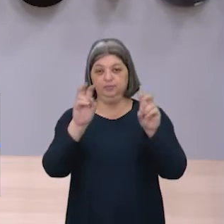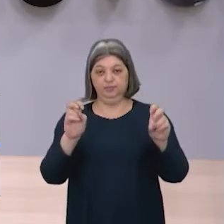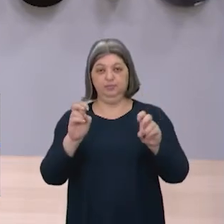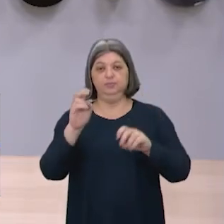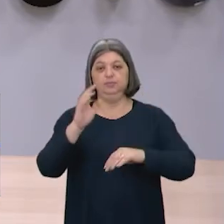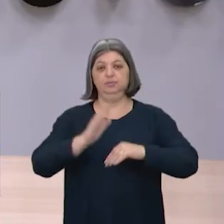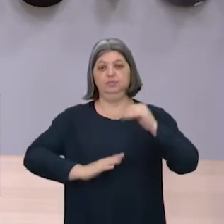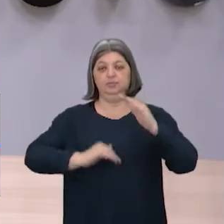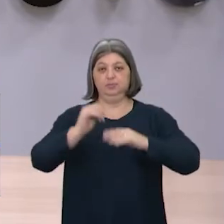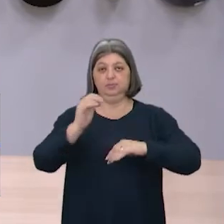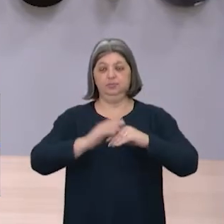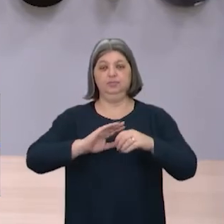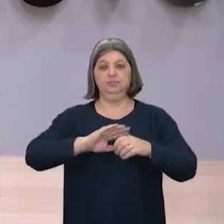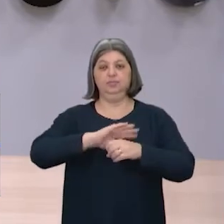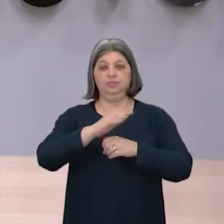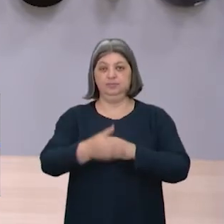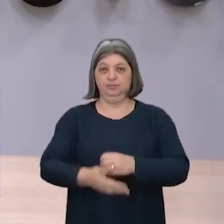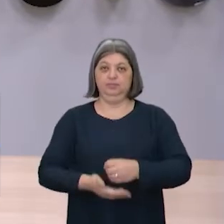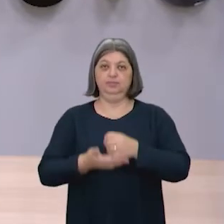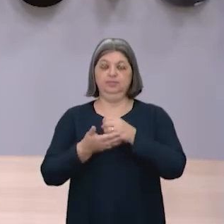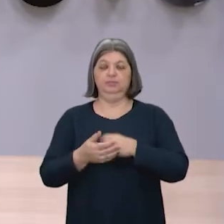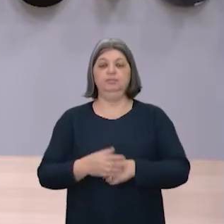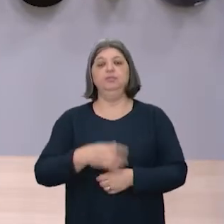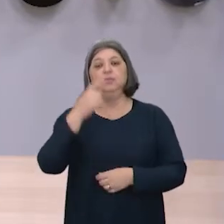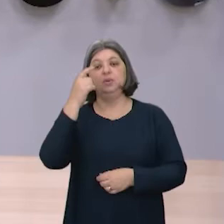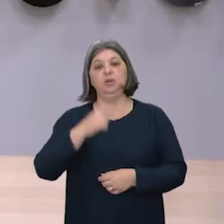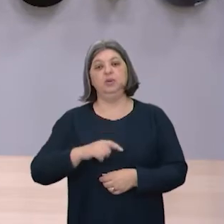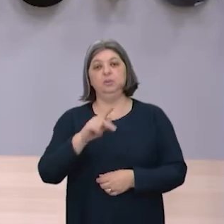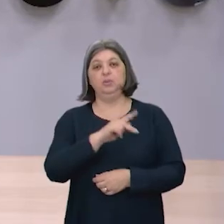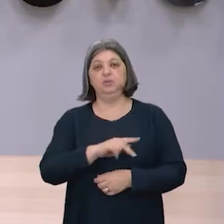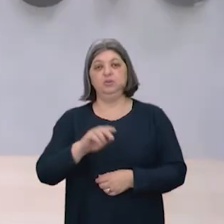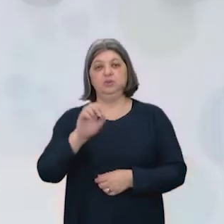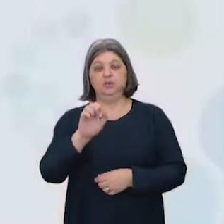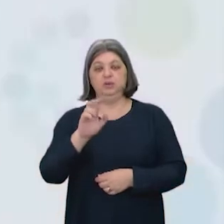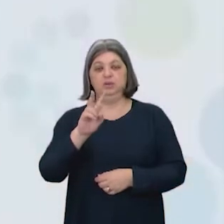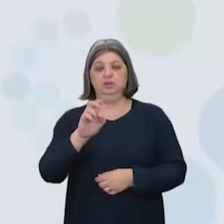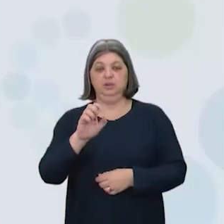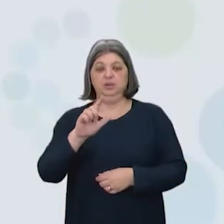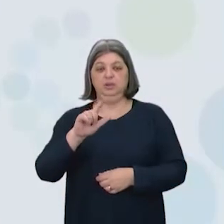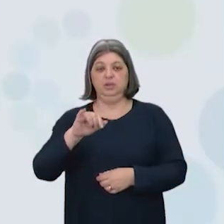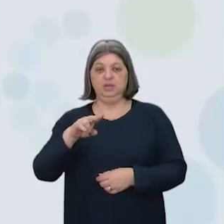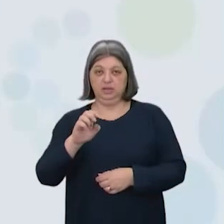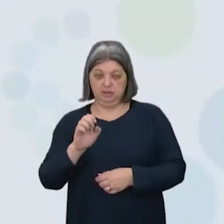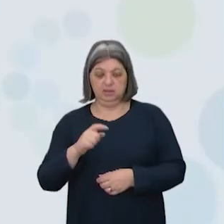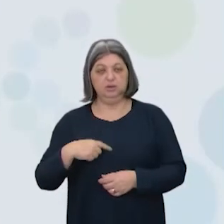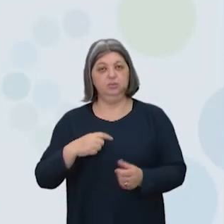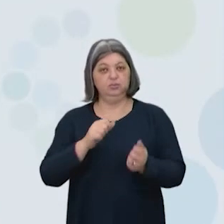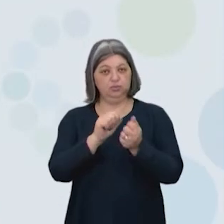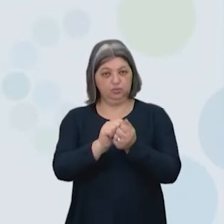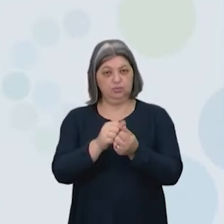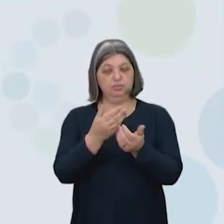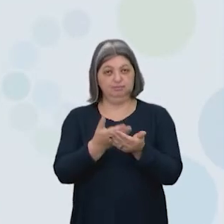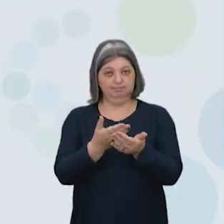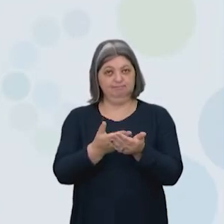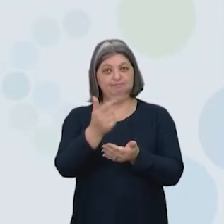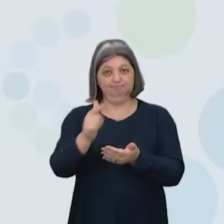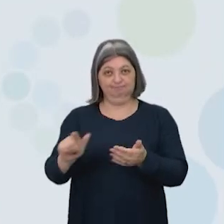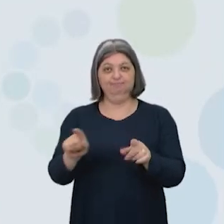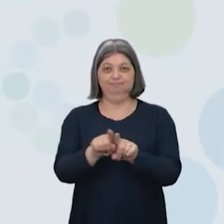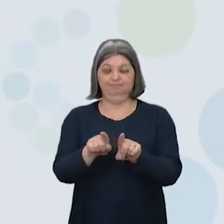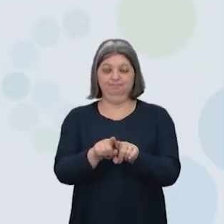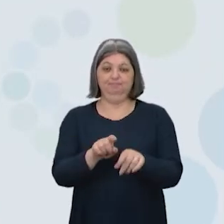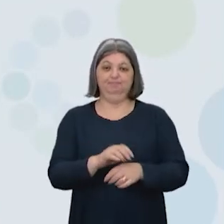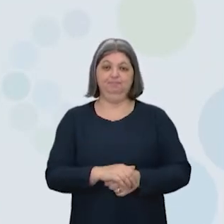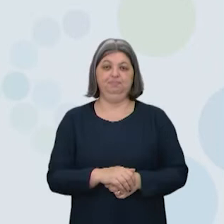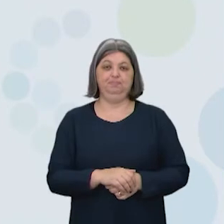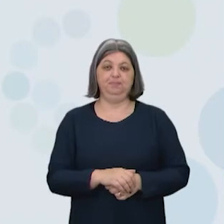hábitos sustentáveis. Eu sou a professora Everline e estarei aqui nessa aula com vocês, nessas e nas demais, né? Nós